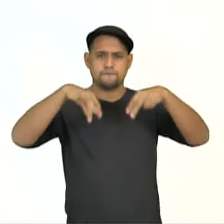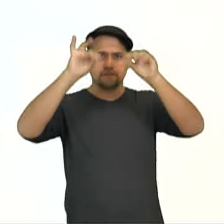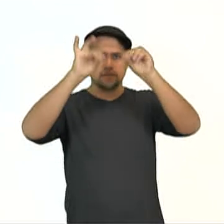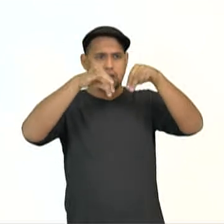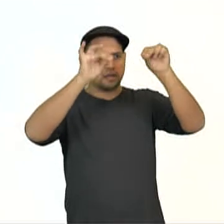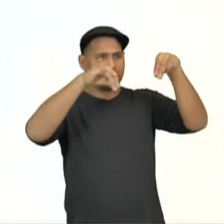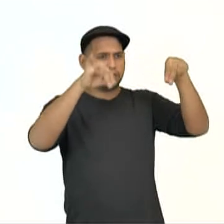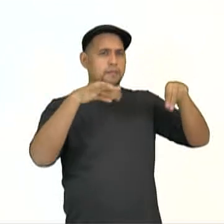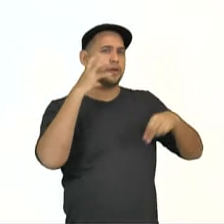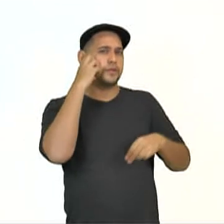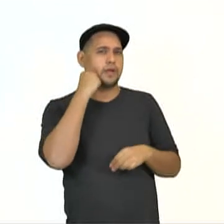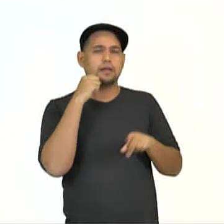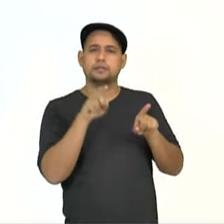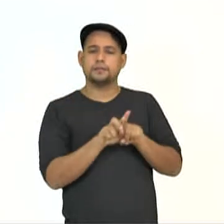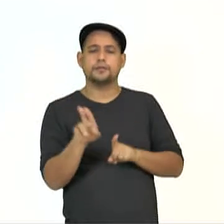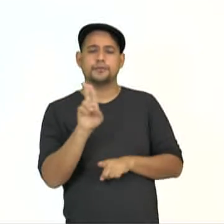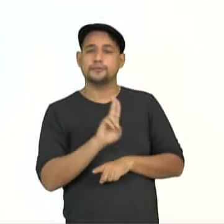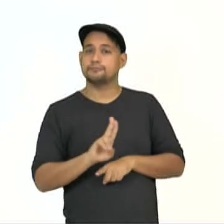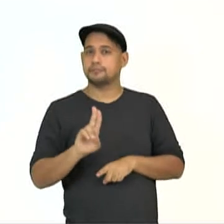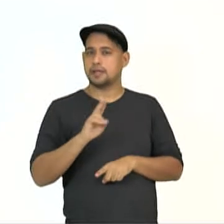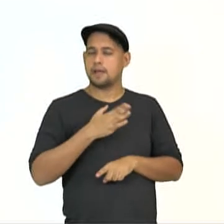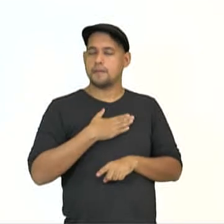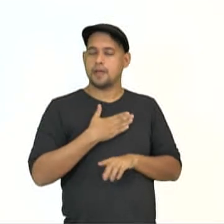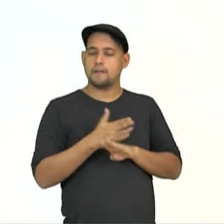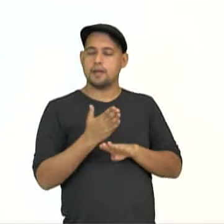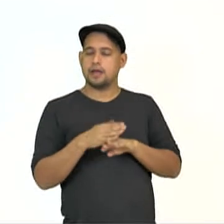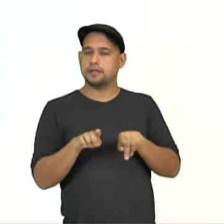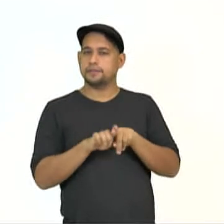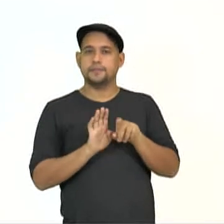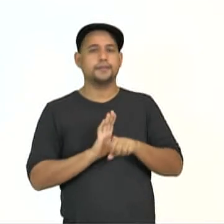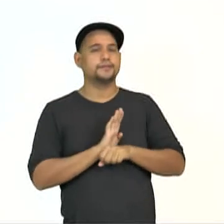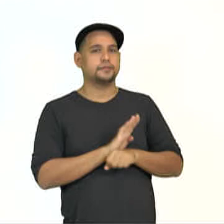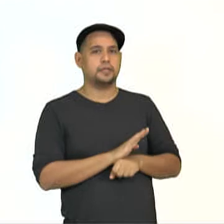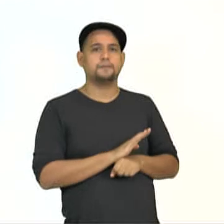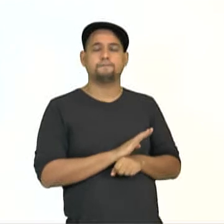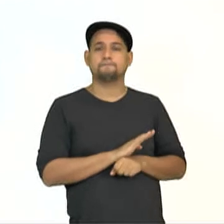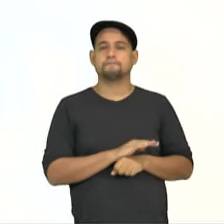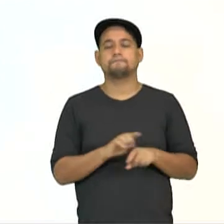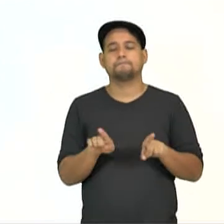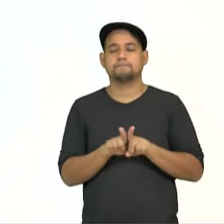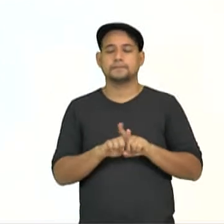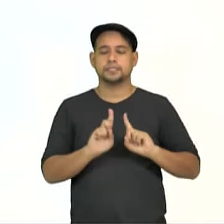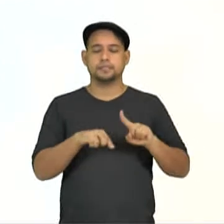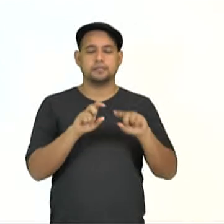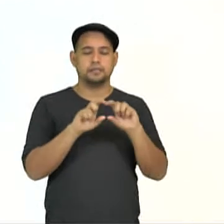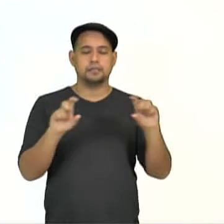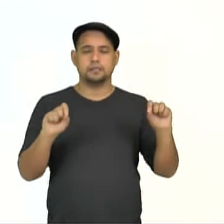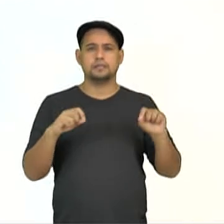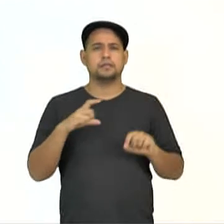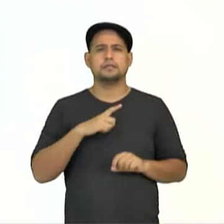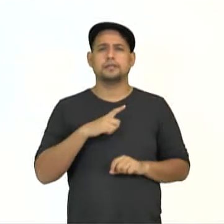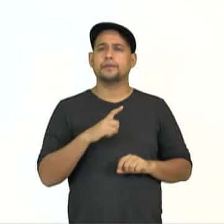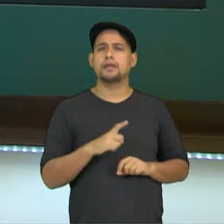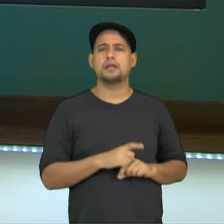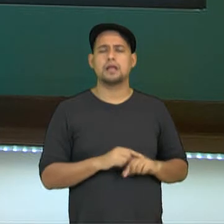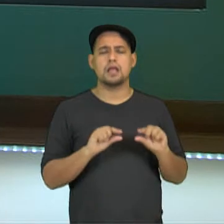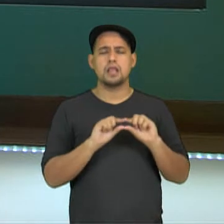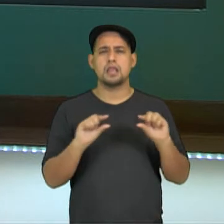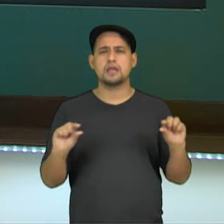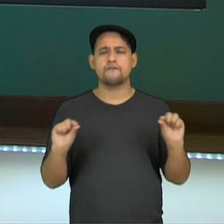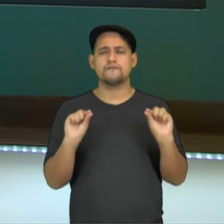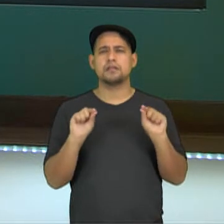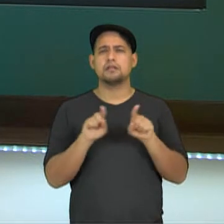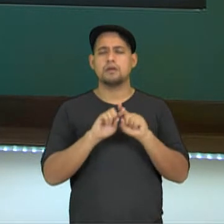casa para doação. Usar a minha habilidade para ajudar. Logo na sequência do título, a gente tem a linha fina aqui, que